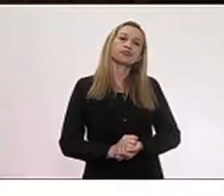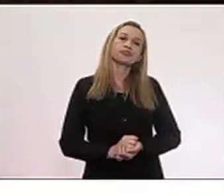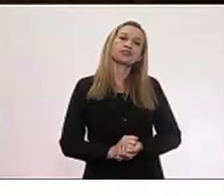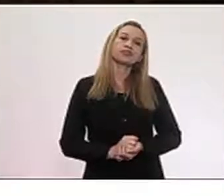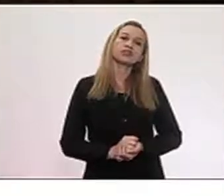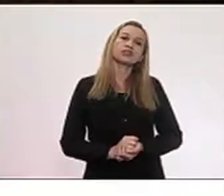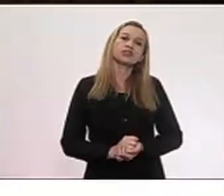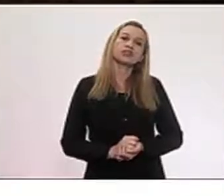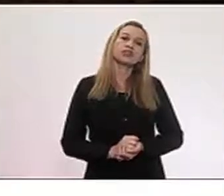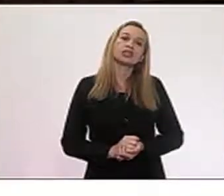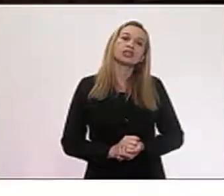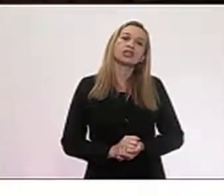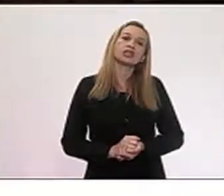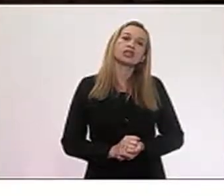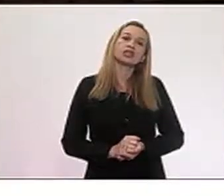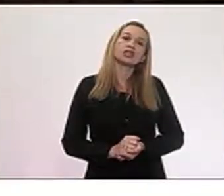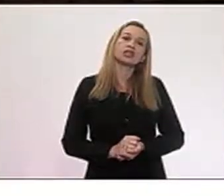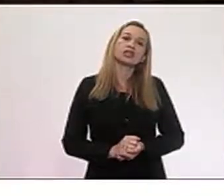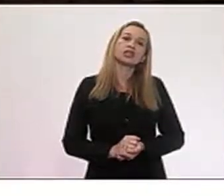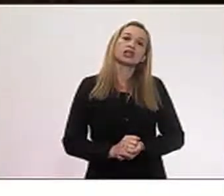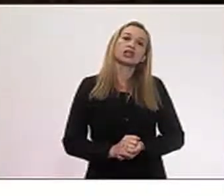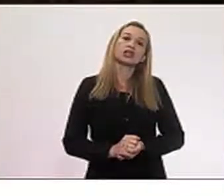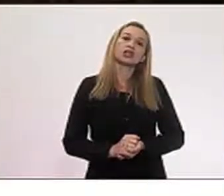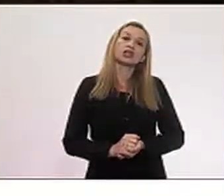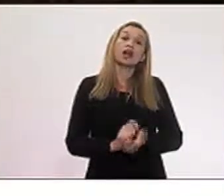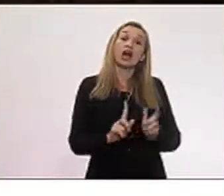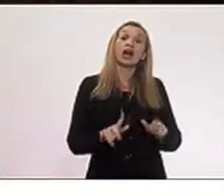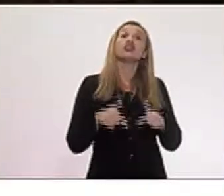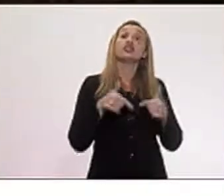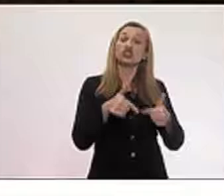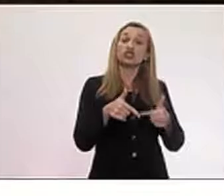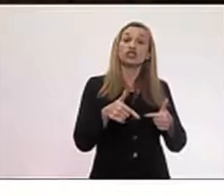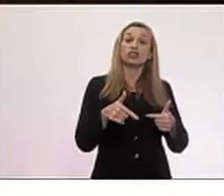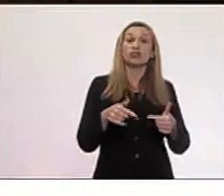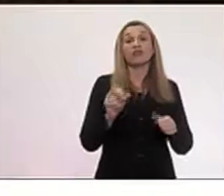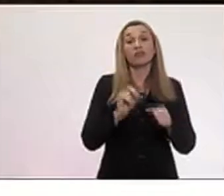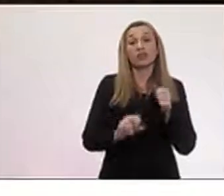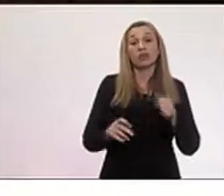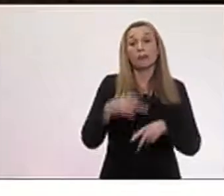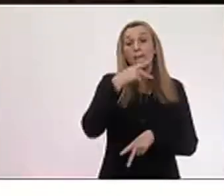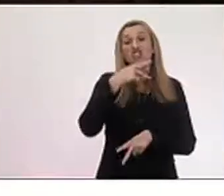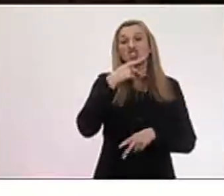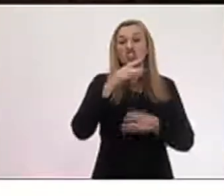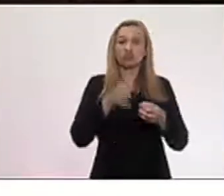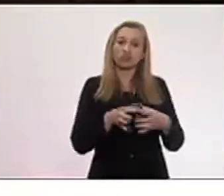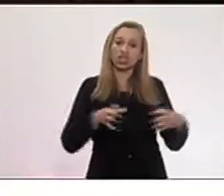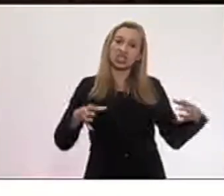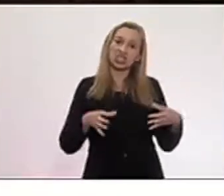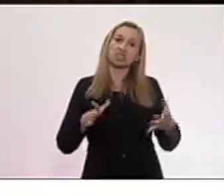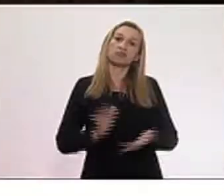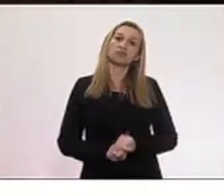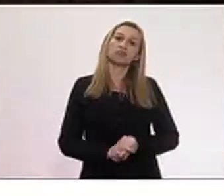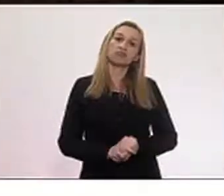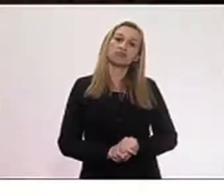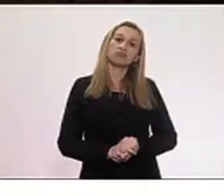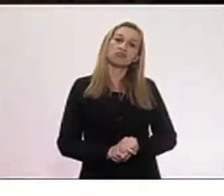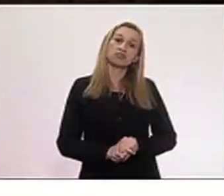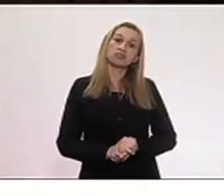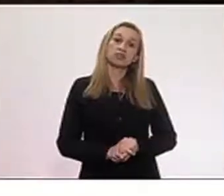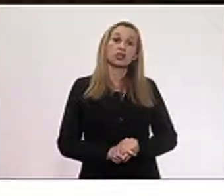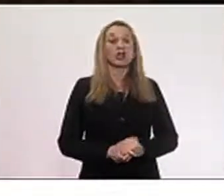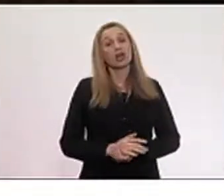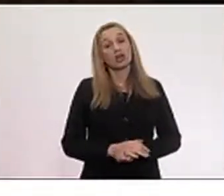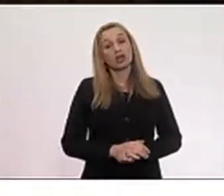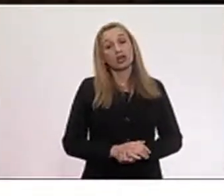essa executiva provisória para fazer o partido crescer. Tomara que